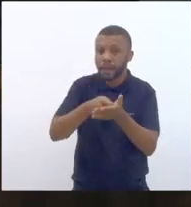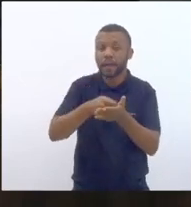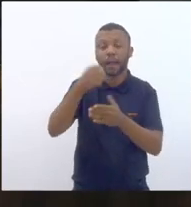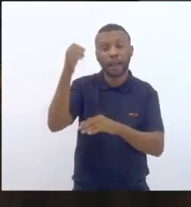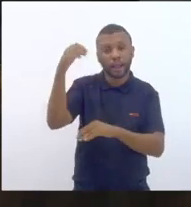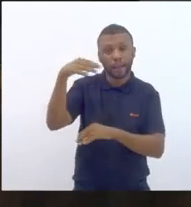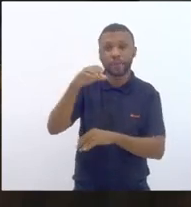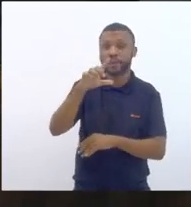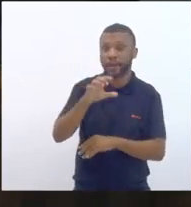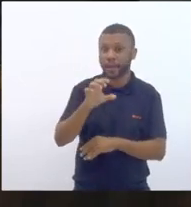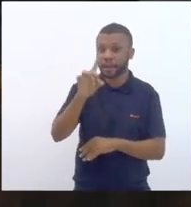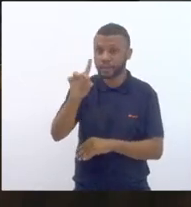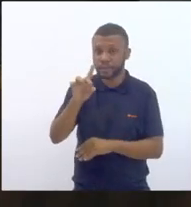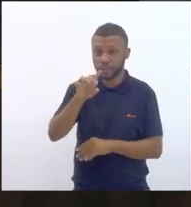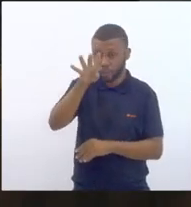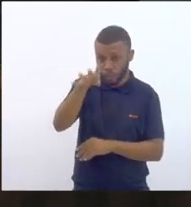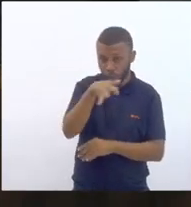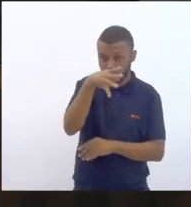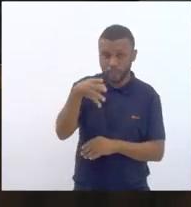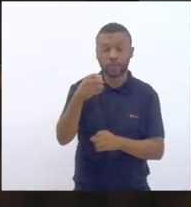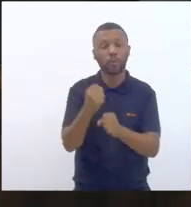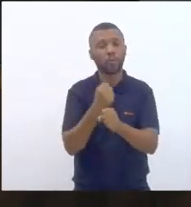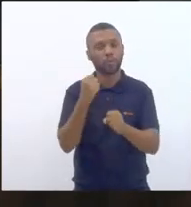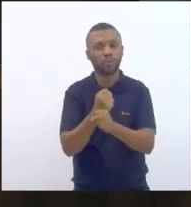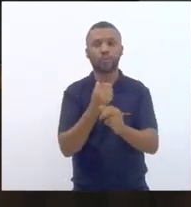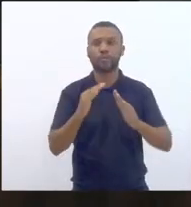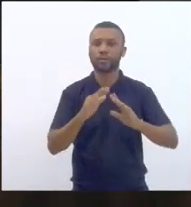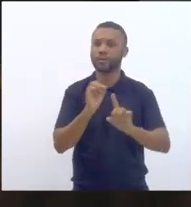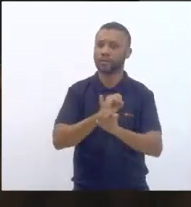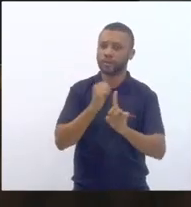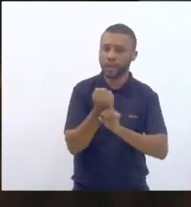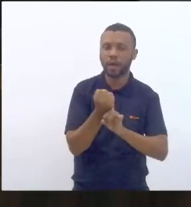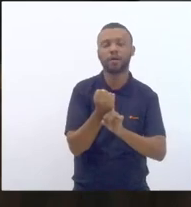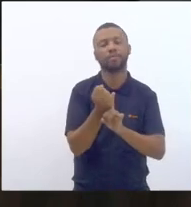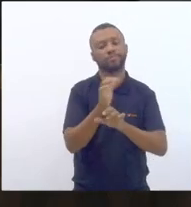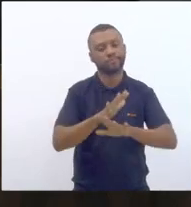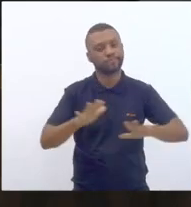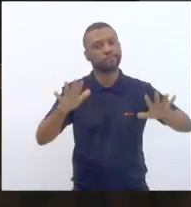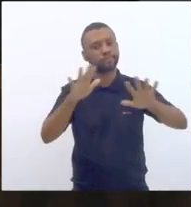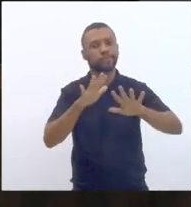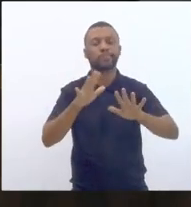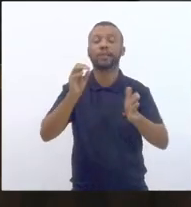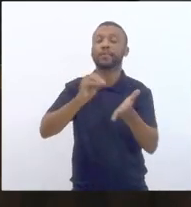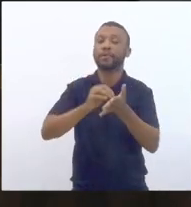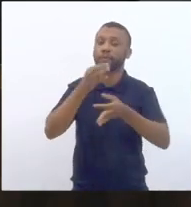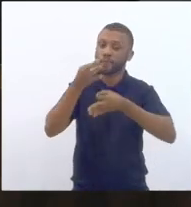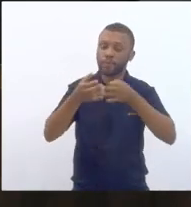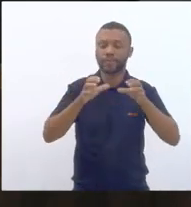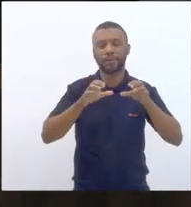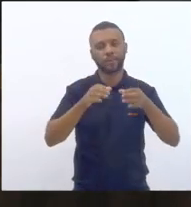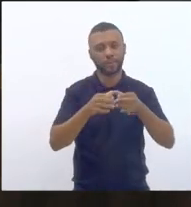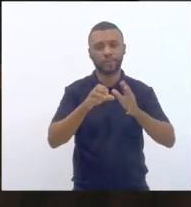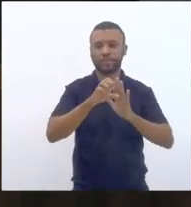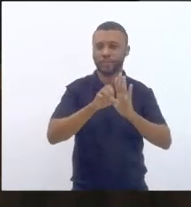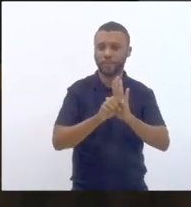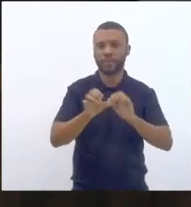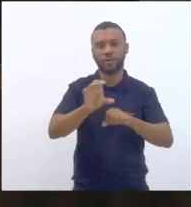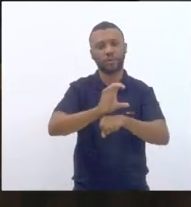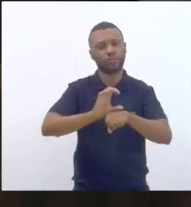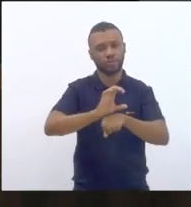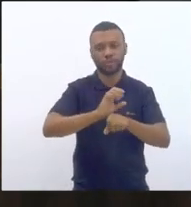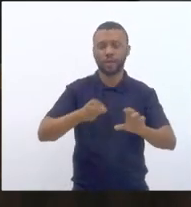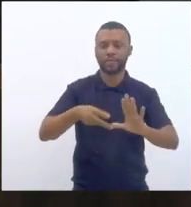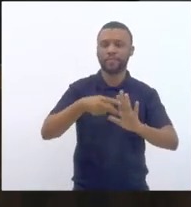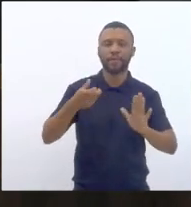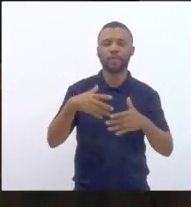os programas de construção de moradia do Poder Executivo do Estado do Rio de Janeiro e da outras providências. Pendendo de parecer da Comissão de Emendas Condicionais e Vetos.